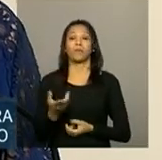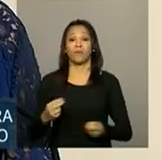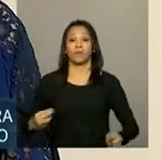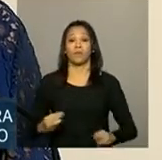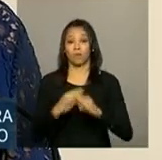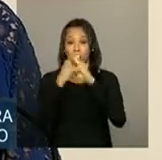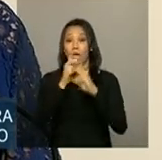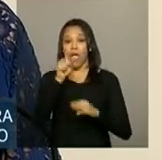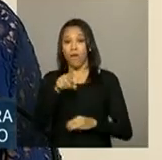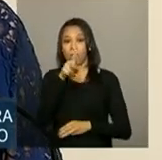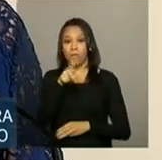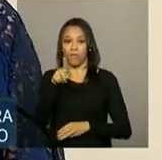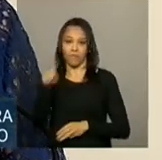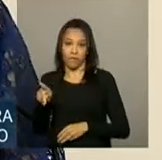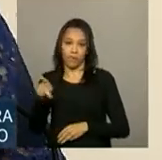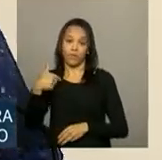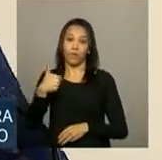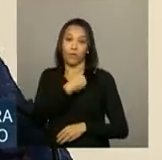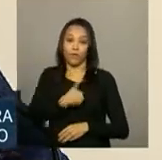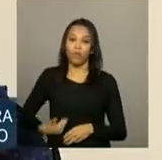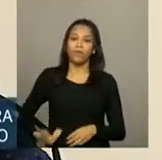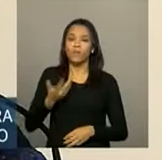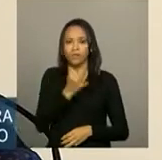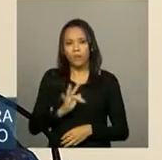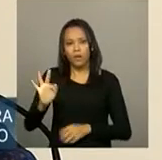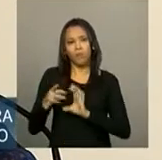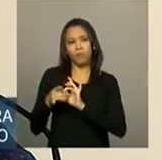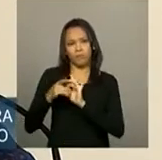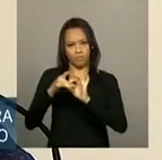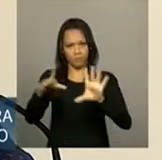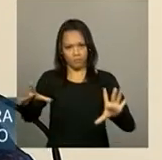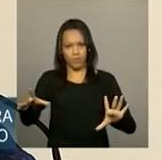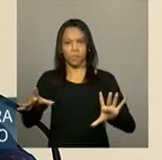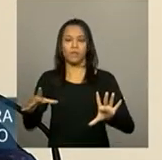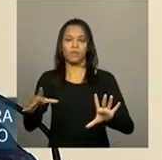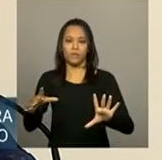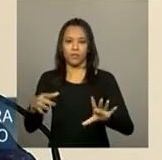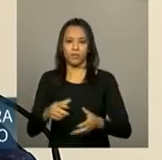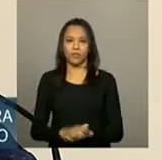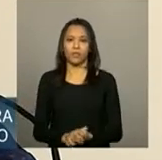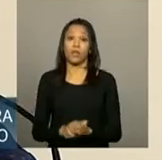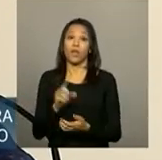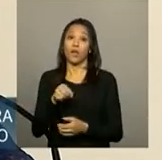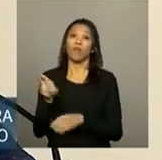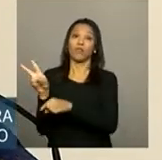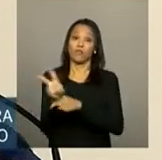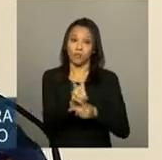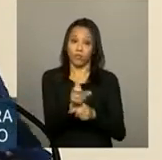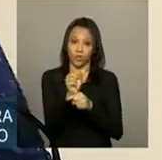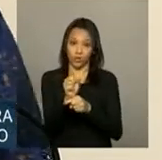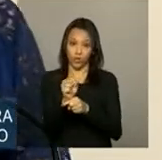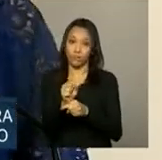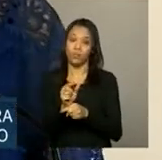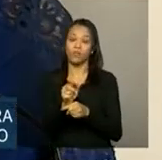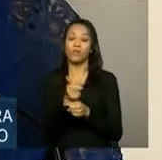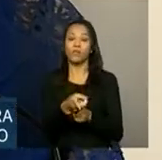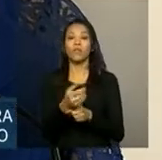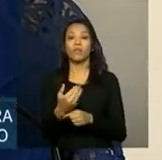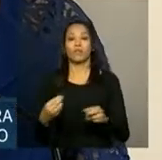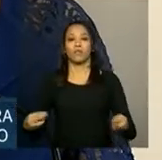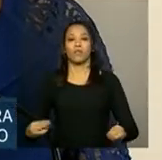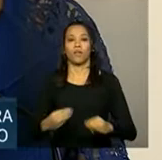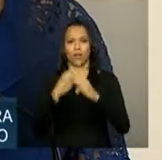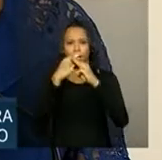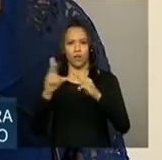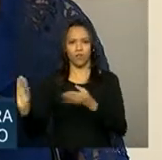que o governo federal viabiliza através do financiamento da Caixa e vai beneficiar